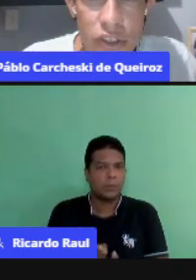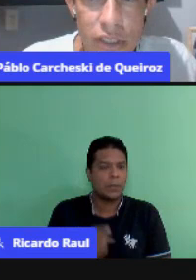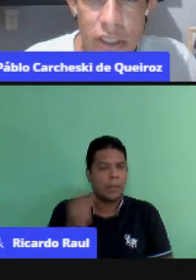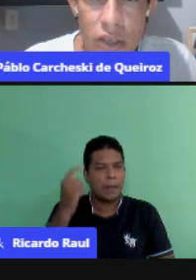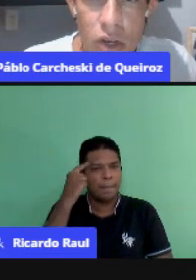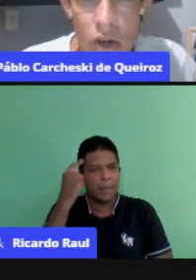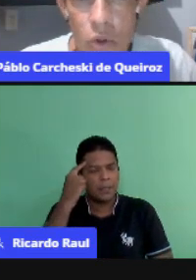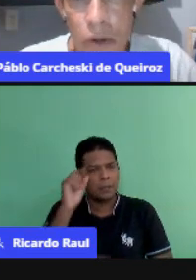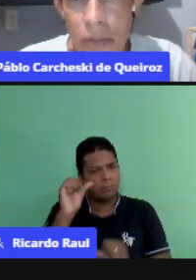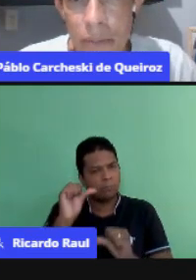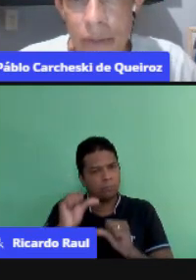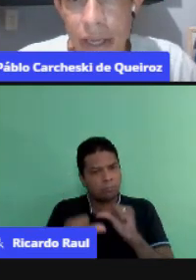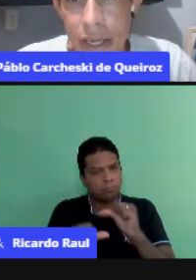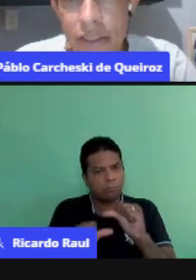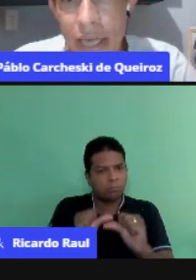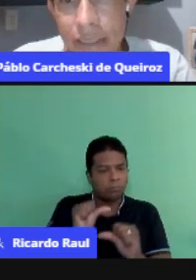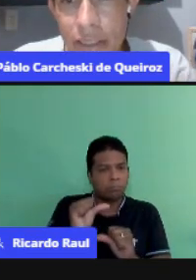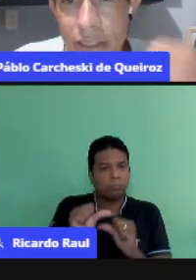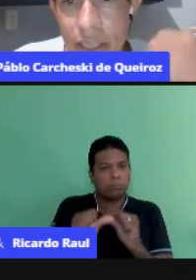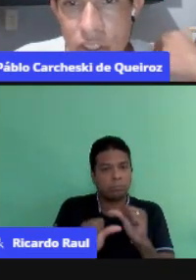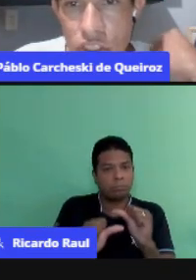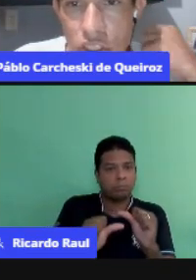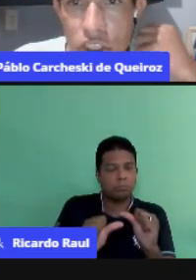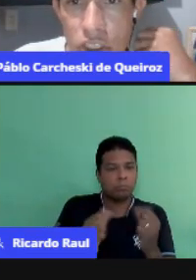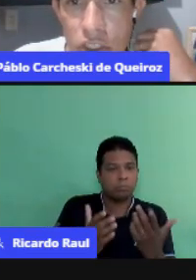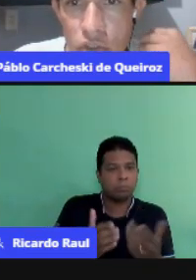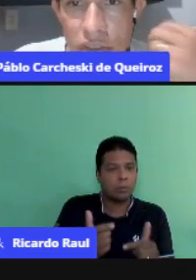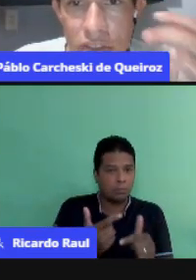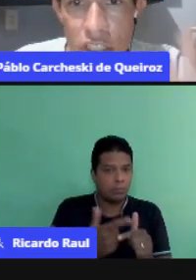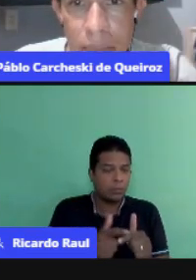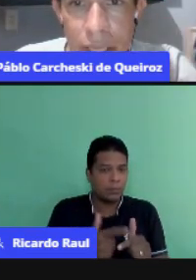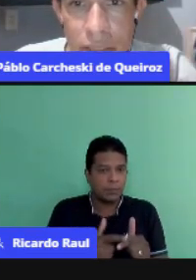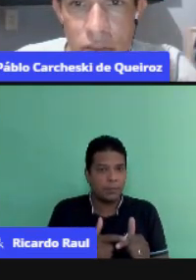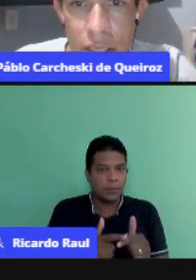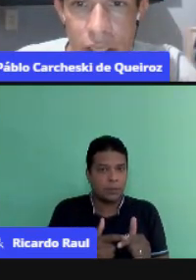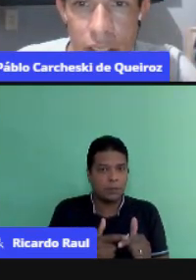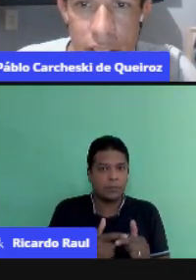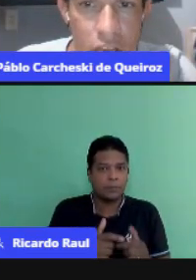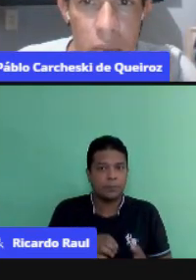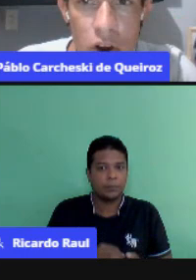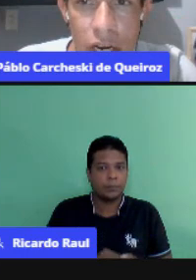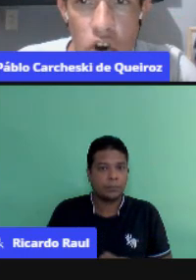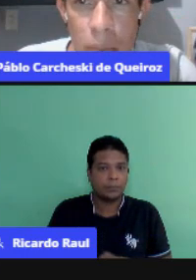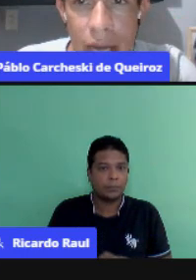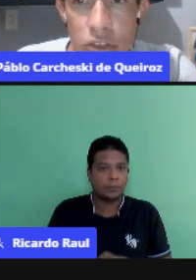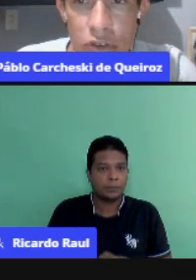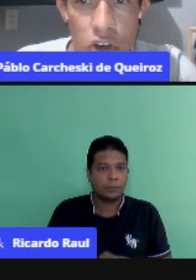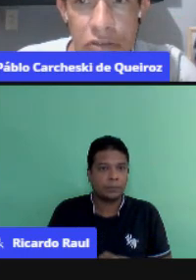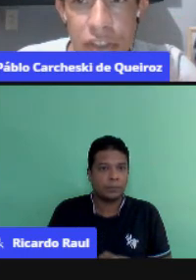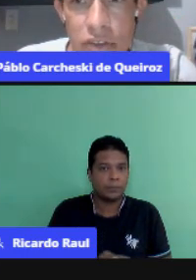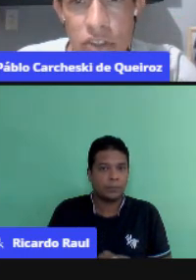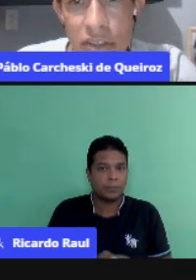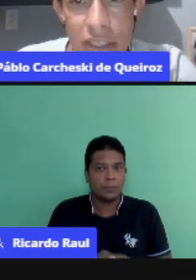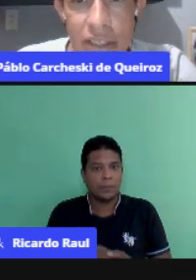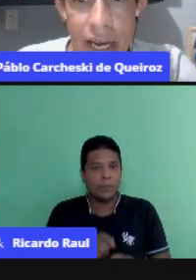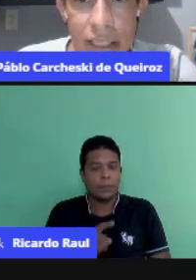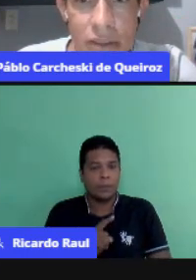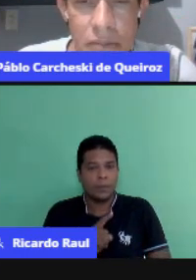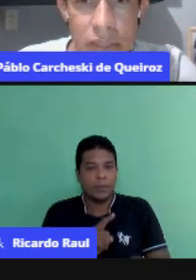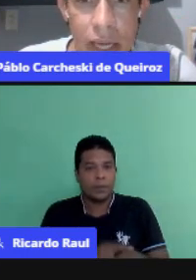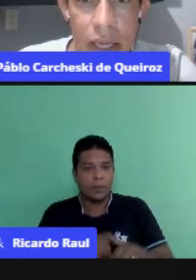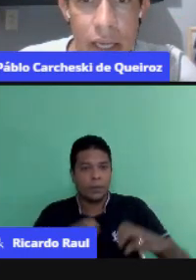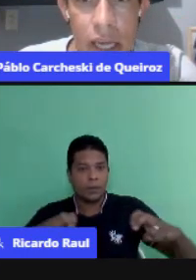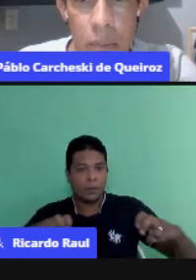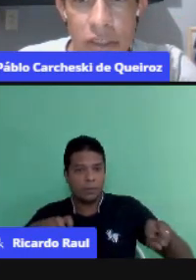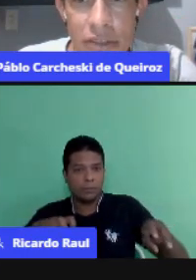alterações, né? Então, o problema, ele trata, né, de um estacionamento, né? que até 1 hora é cobrado um valor fixo de